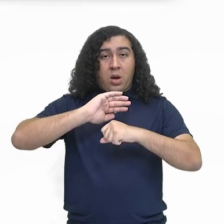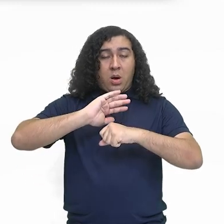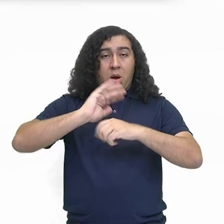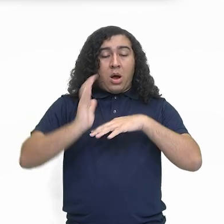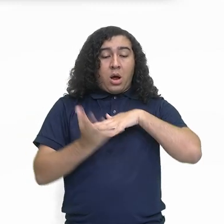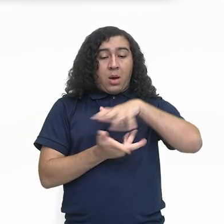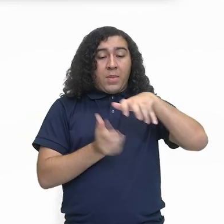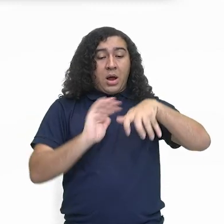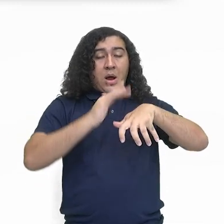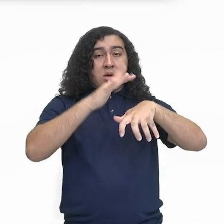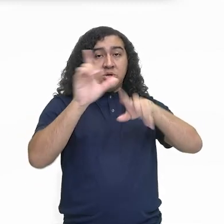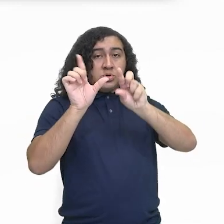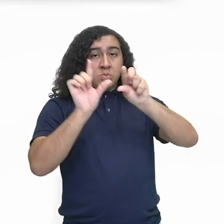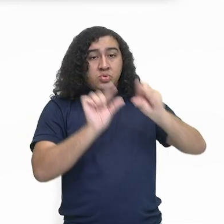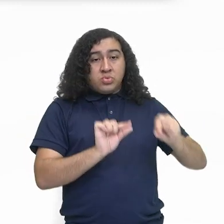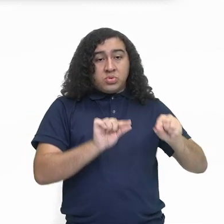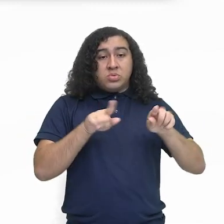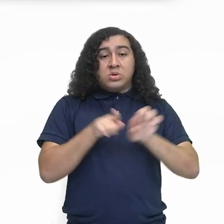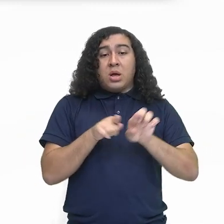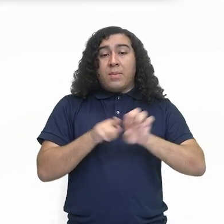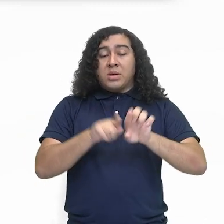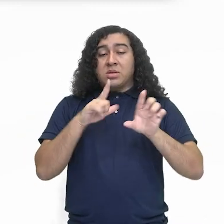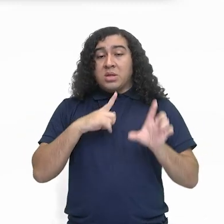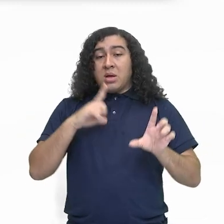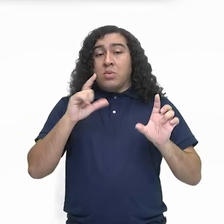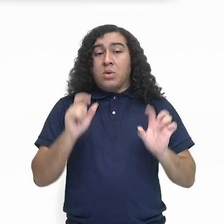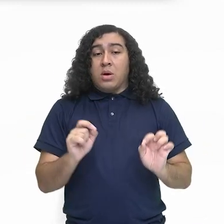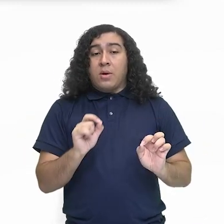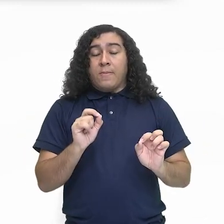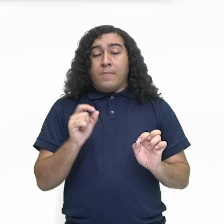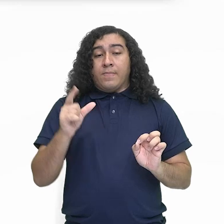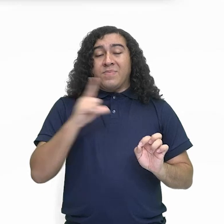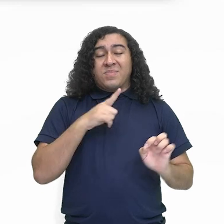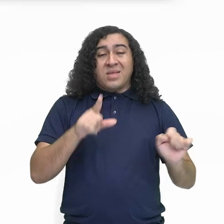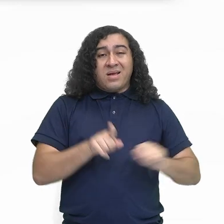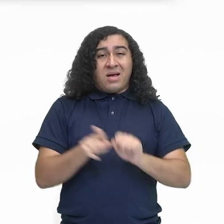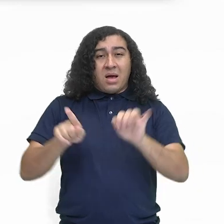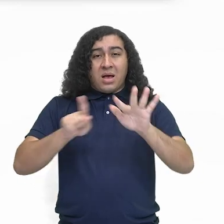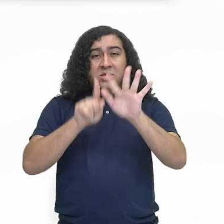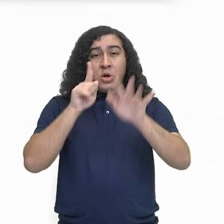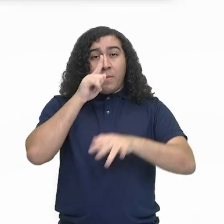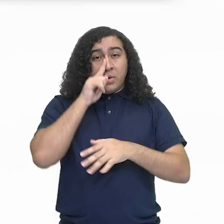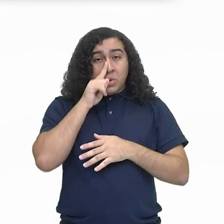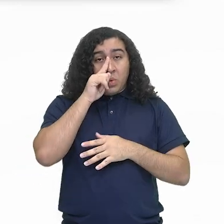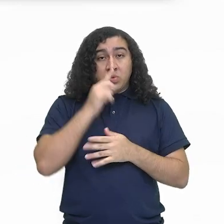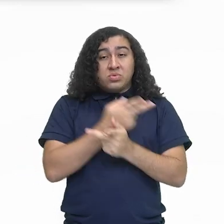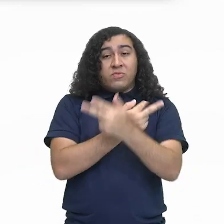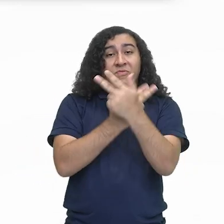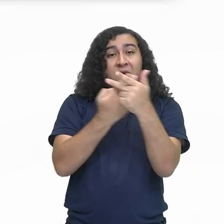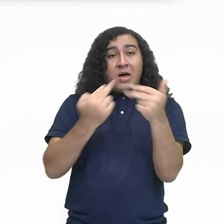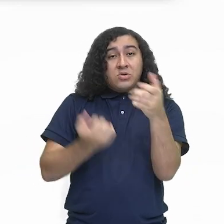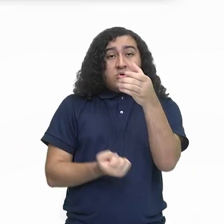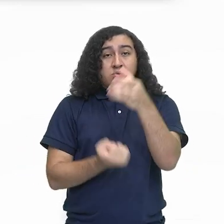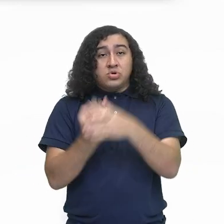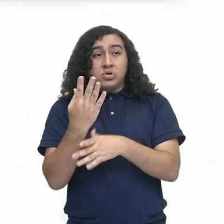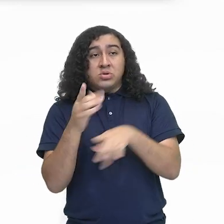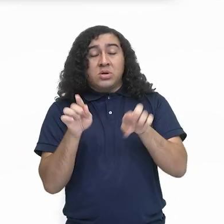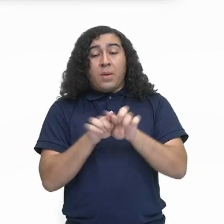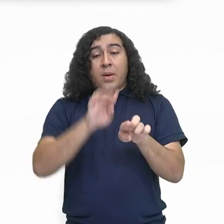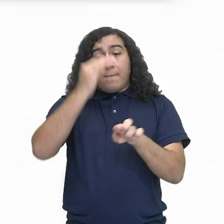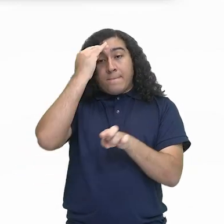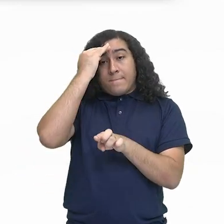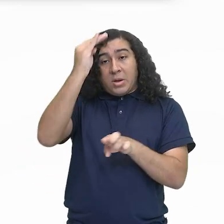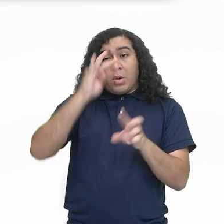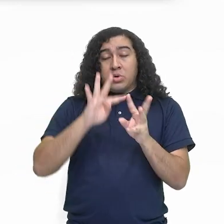ozônio. Nós temos também a emissão de vários gases, né? E aí nós temos a principal substância